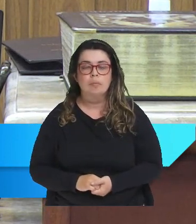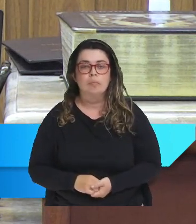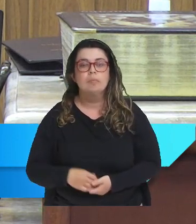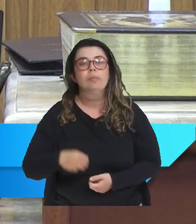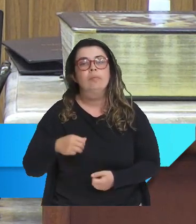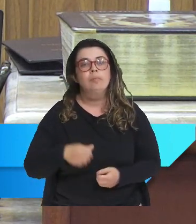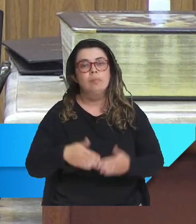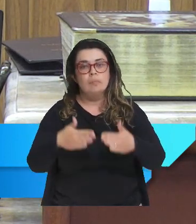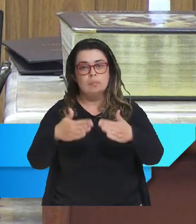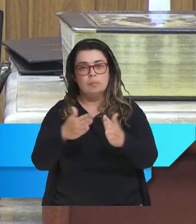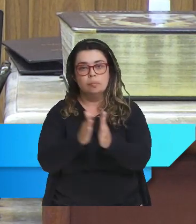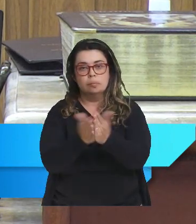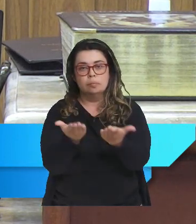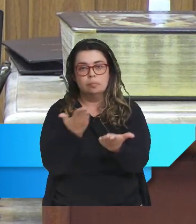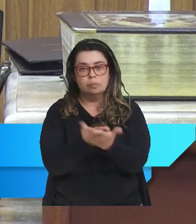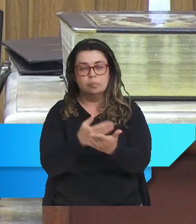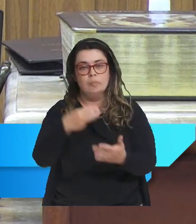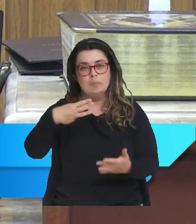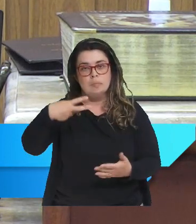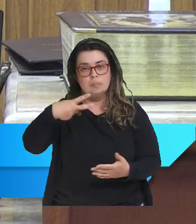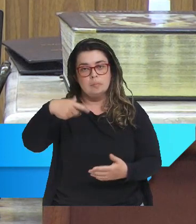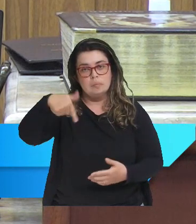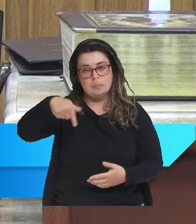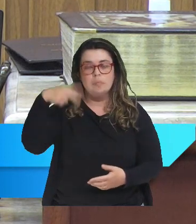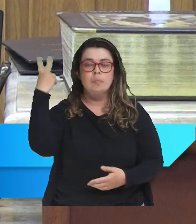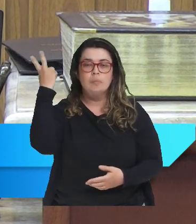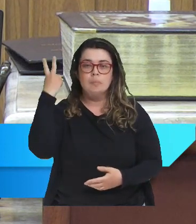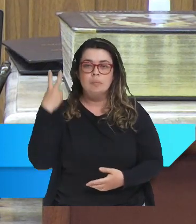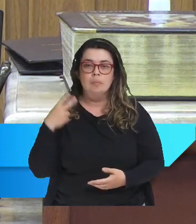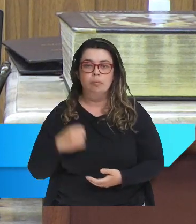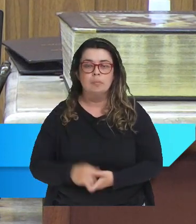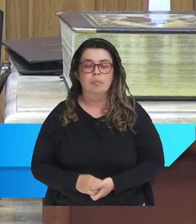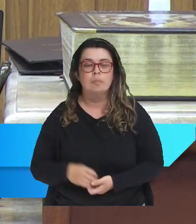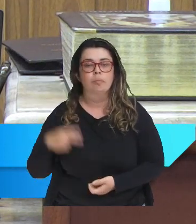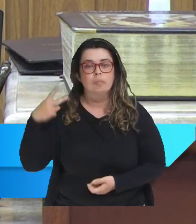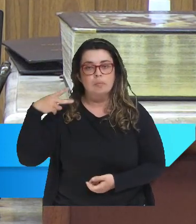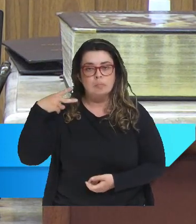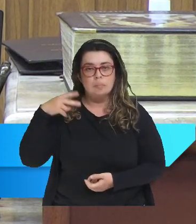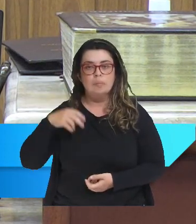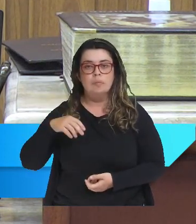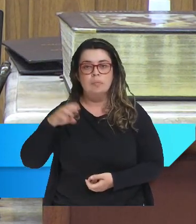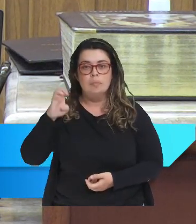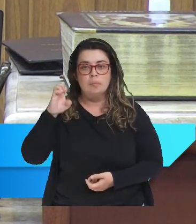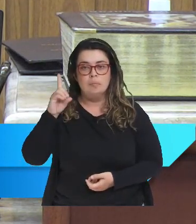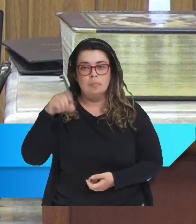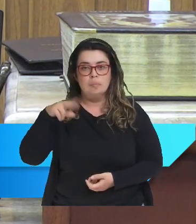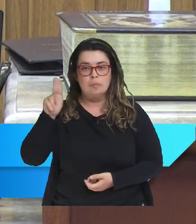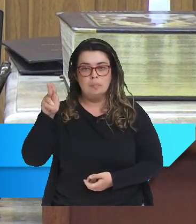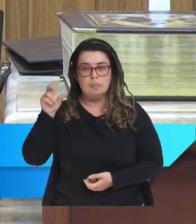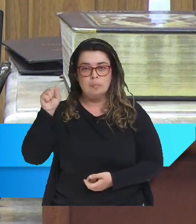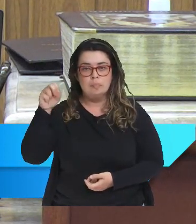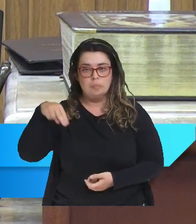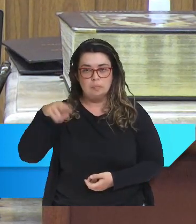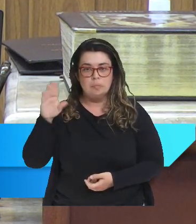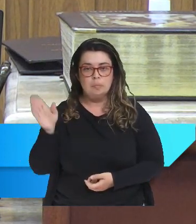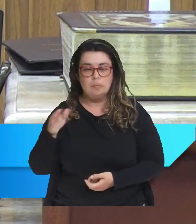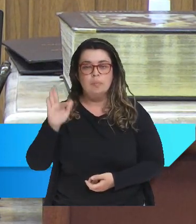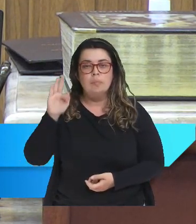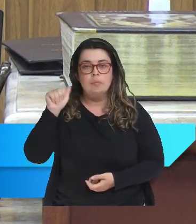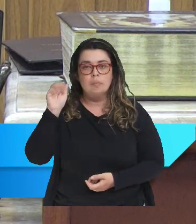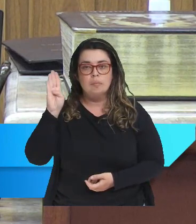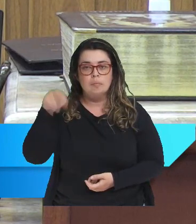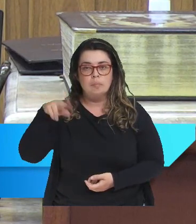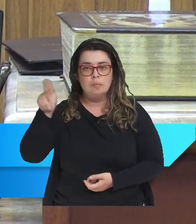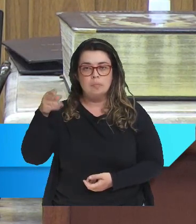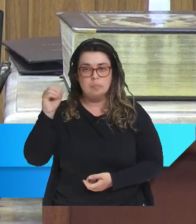337/2022 da vereadora Viviane Delmassa e dos vereadores Edson de Souza e Fábio Alex Nunes. Requer informações do